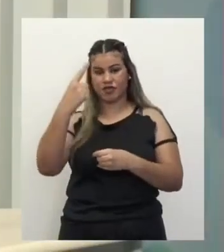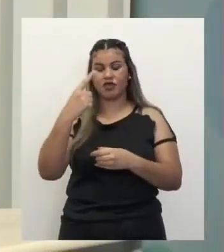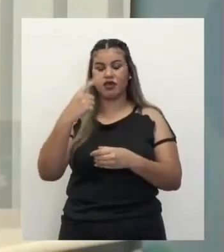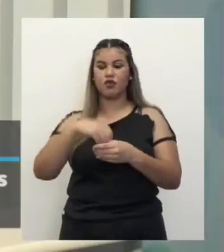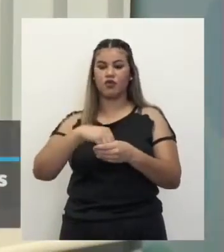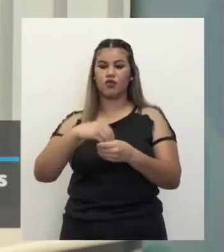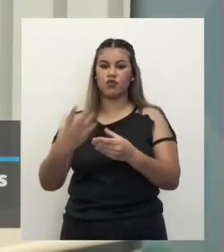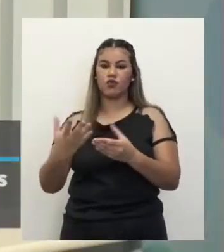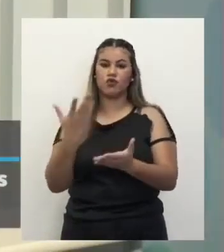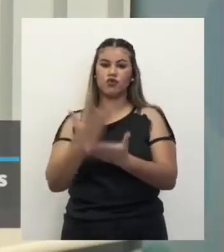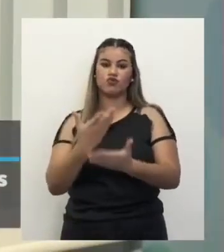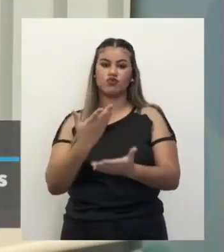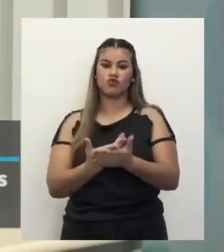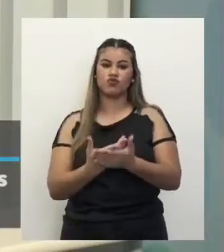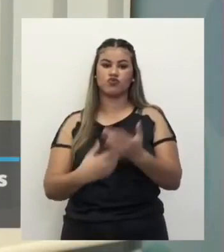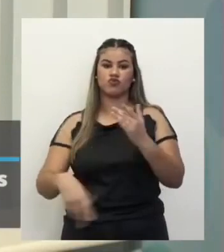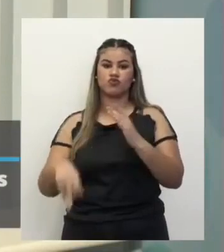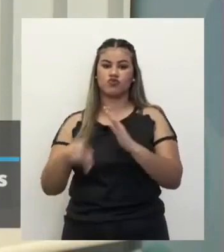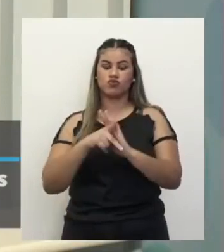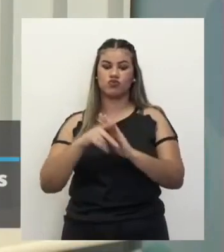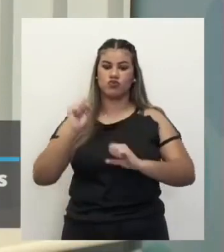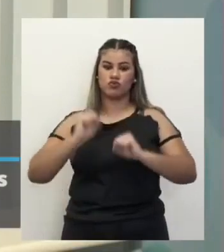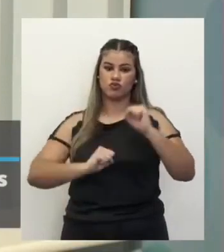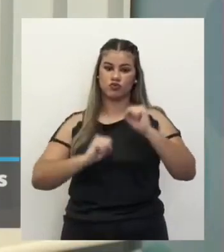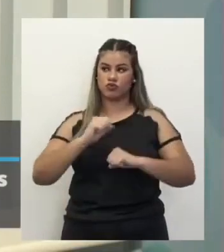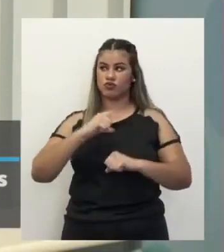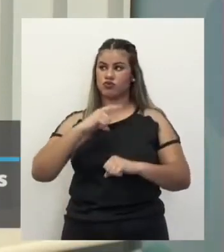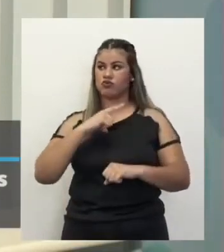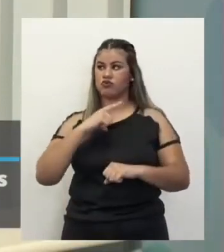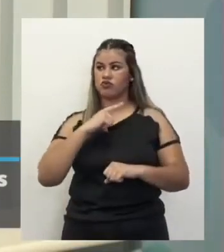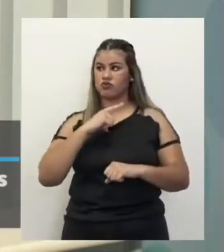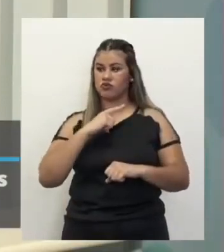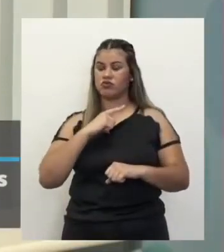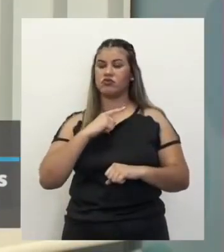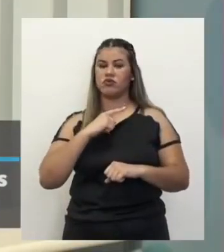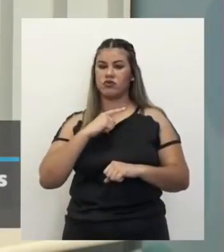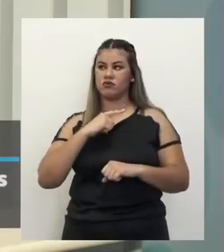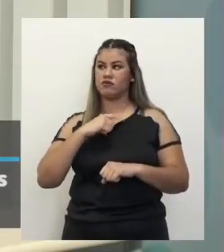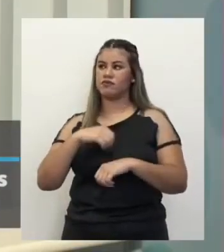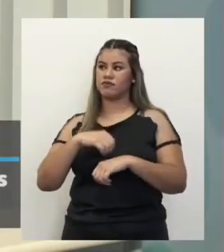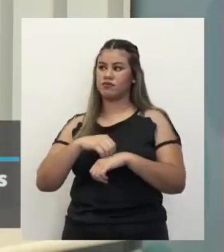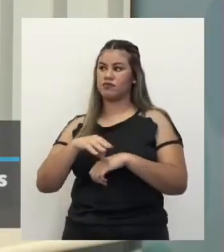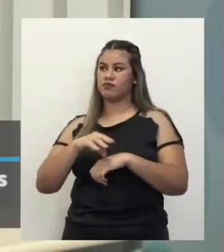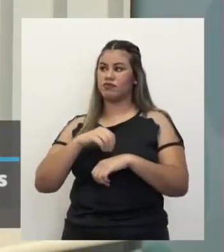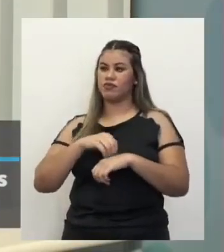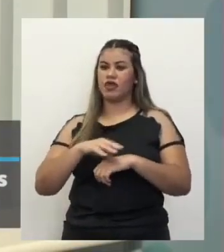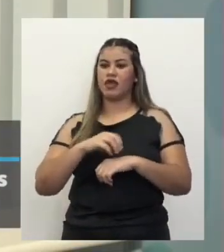de indústrias, a gente tem essas referências. É um ponto muito importante.